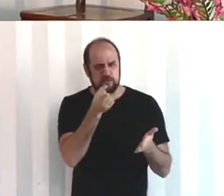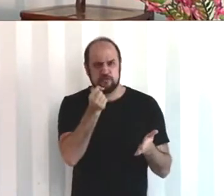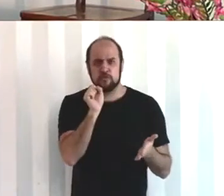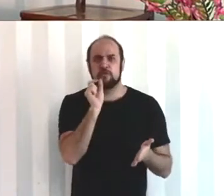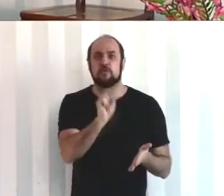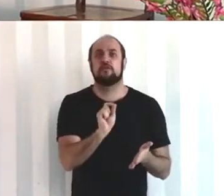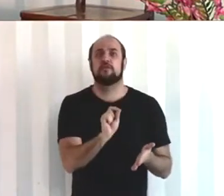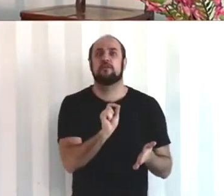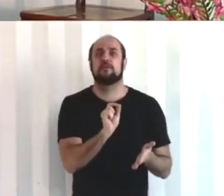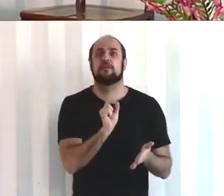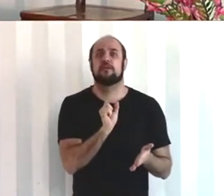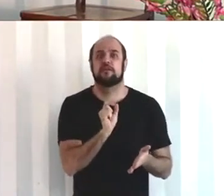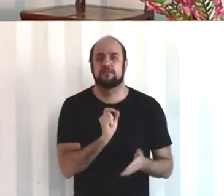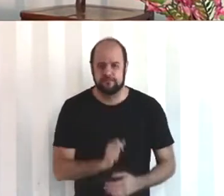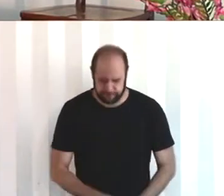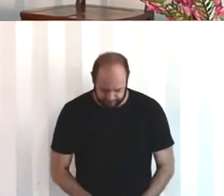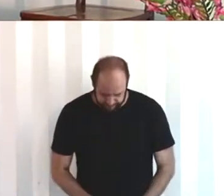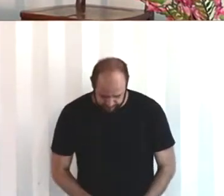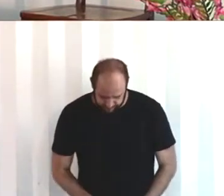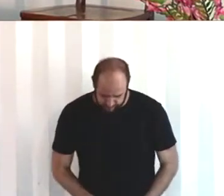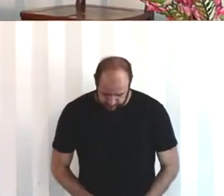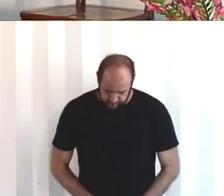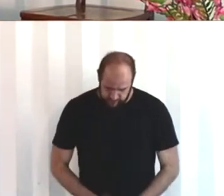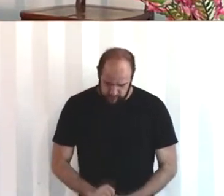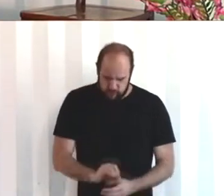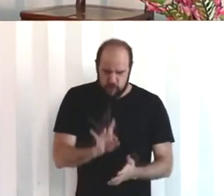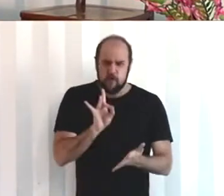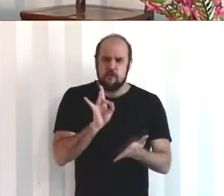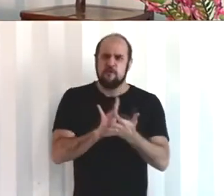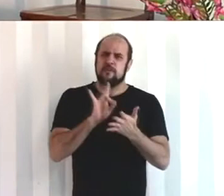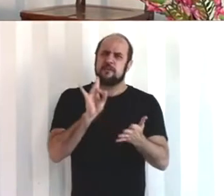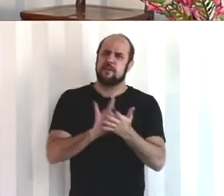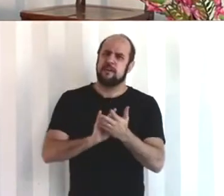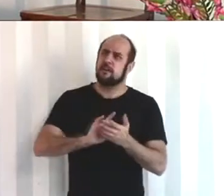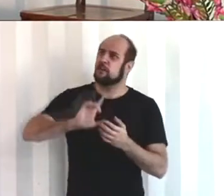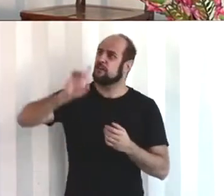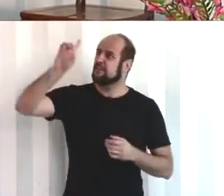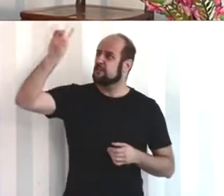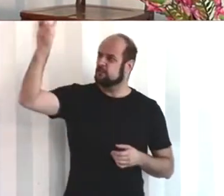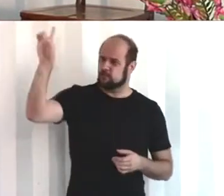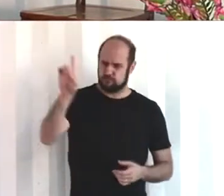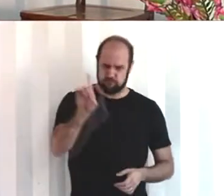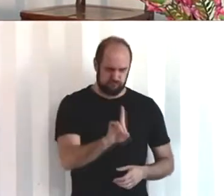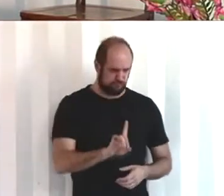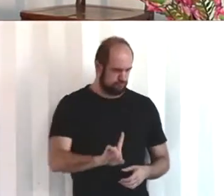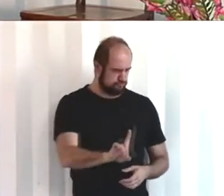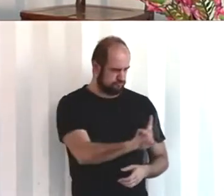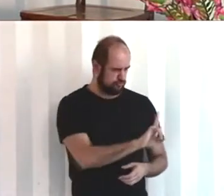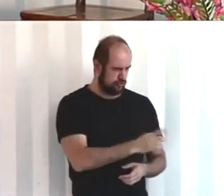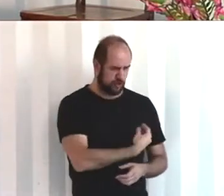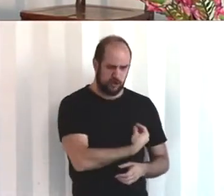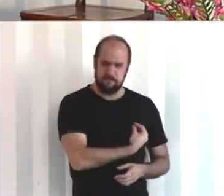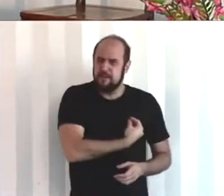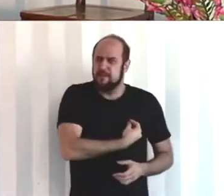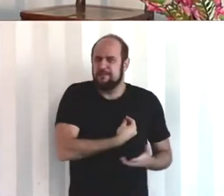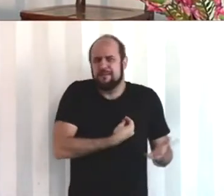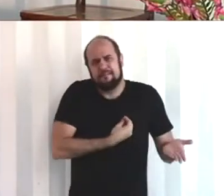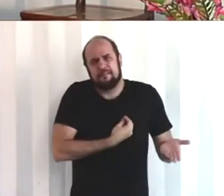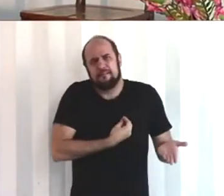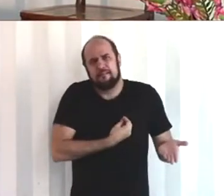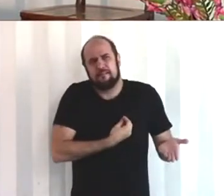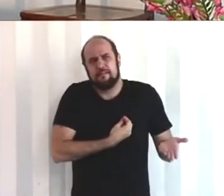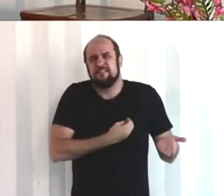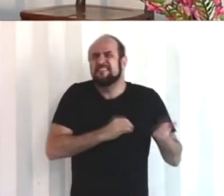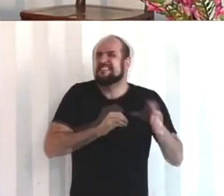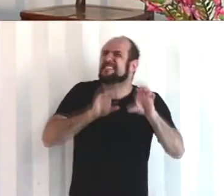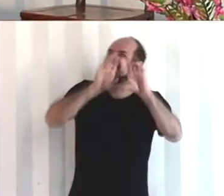18. Mas de fato habitaria Deus com os homens na terra? Eis que os céus e